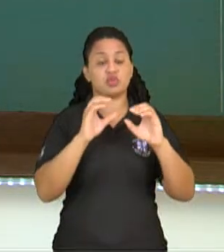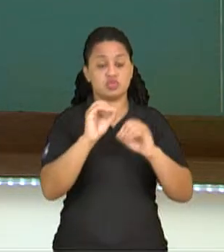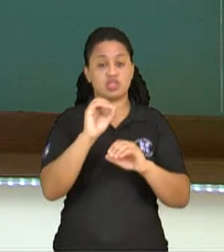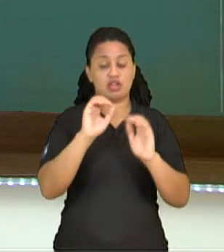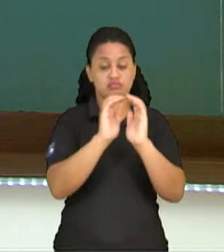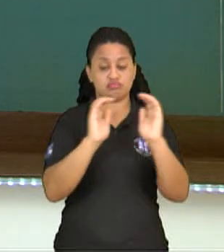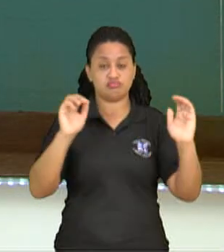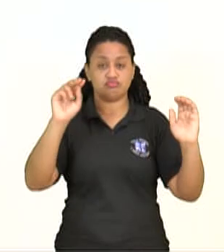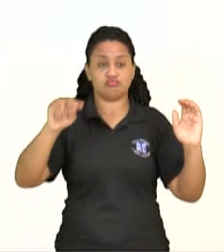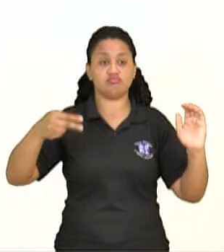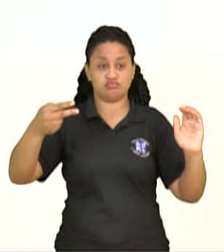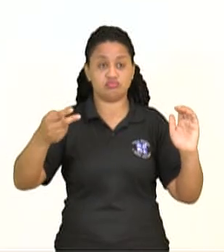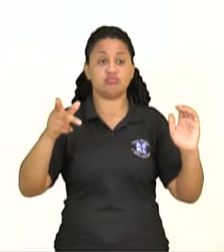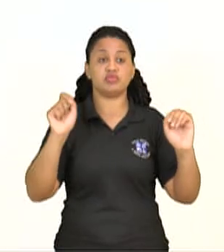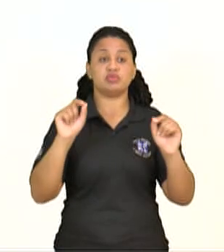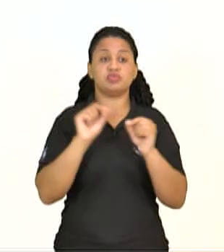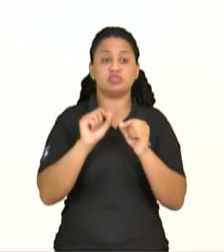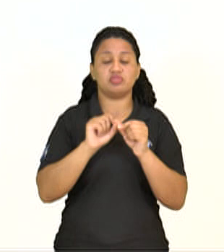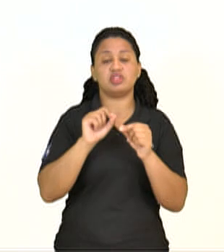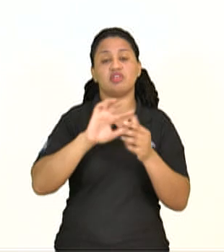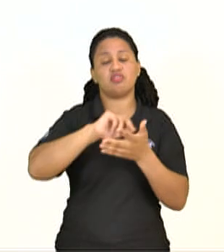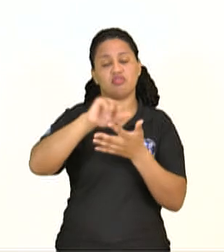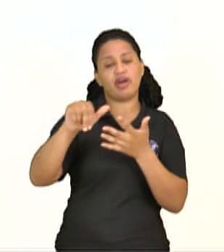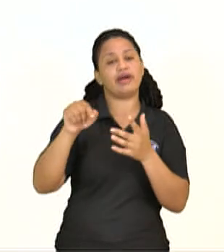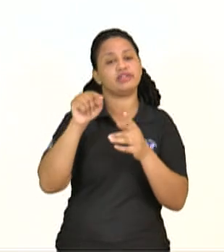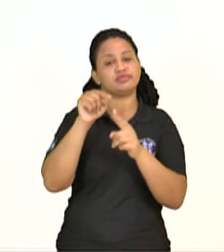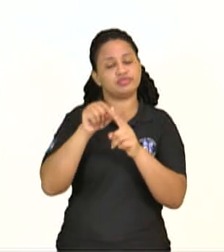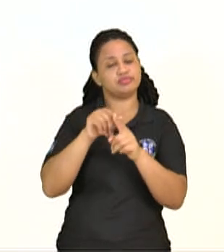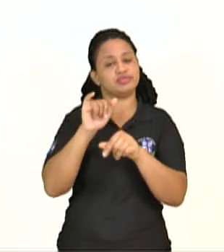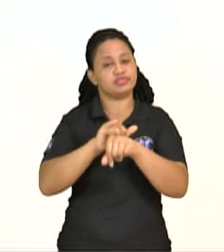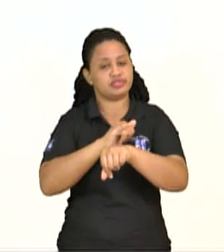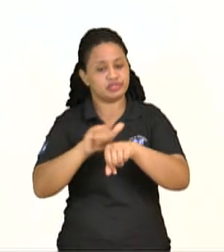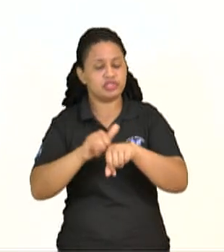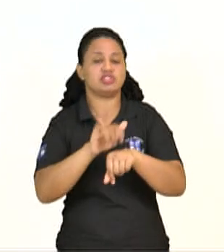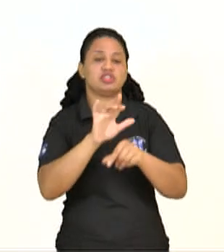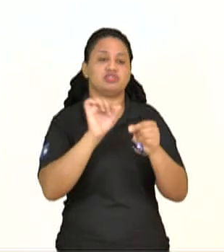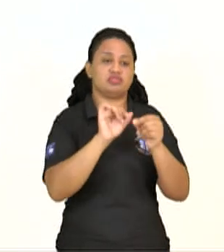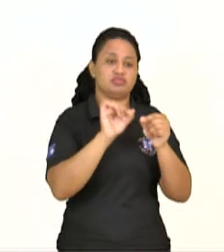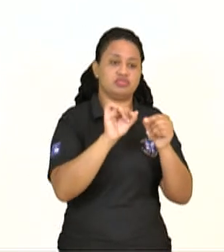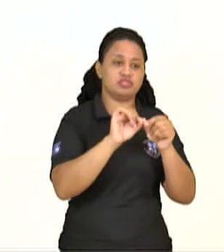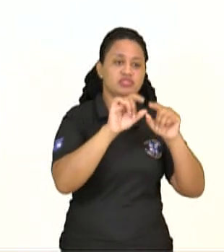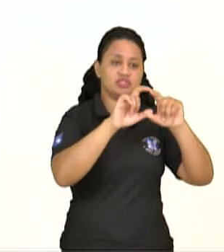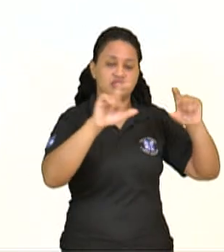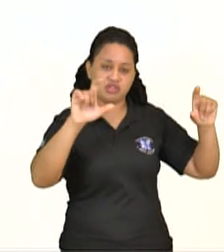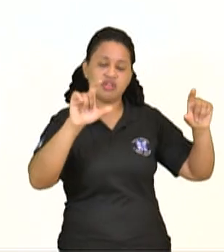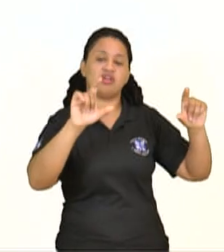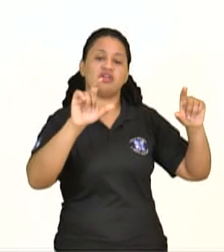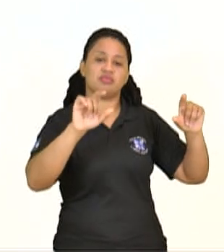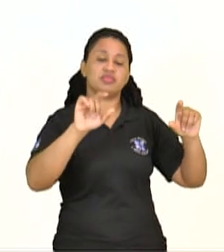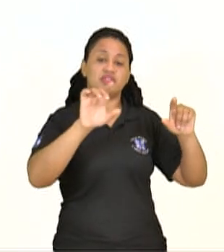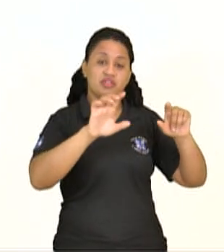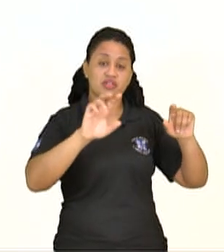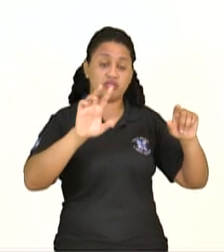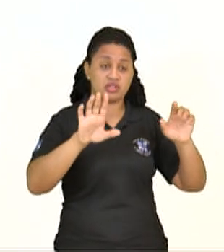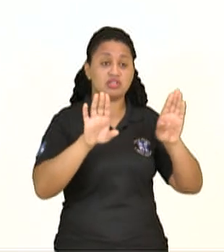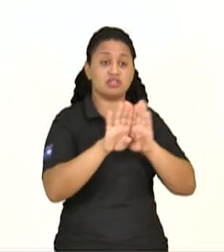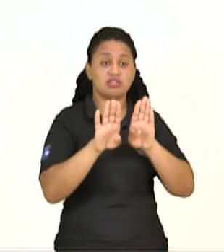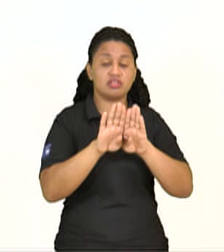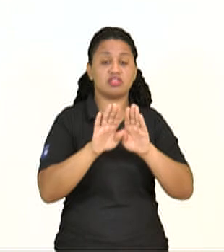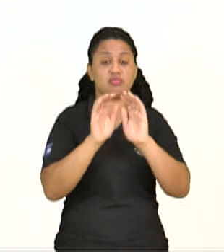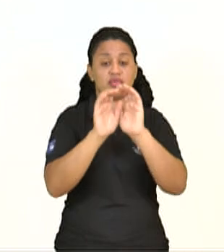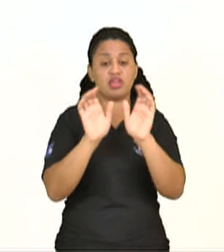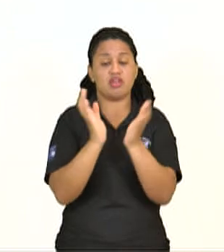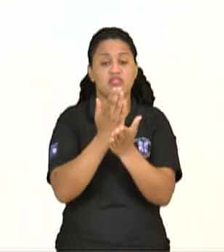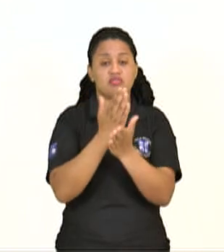quadrática, nós podemos utilizar diferentes situações. Já trabalhamos com a equação, agora com a fatoração, e nesse caso nós